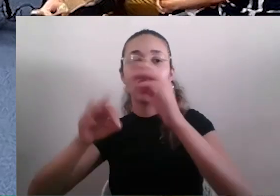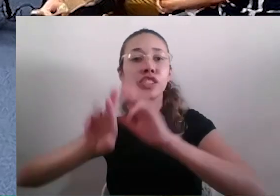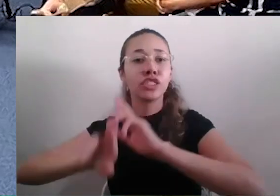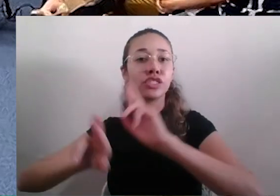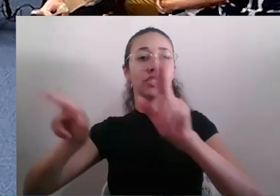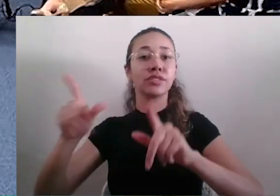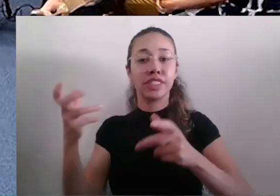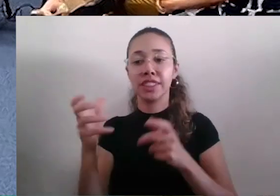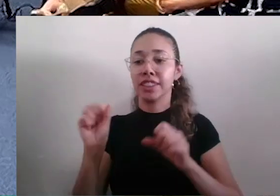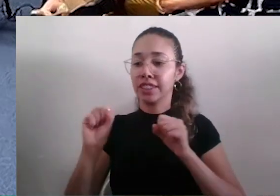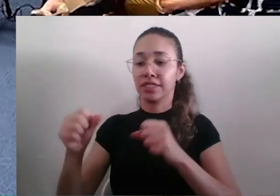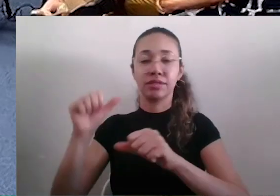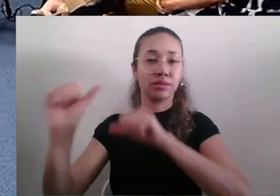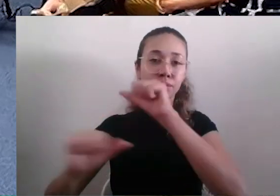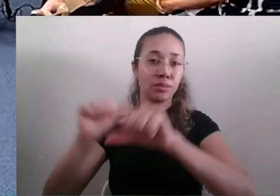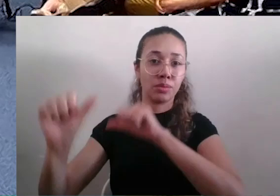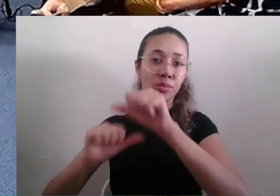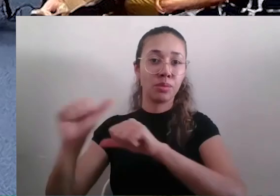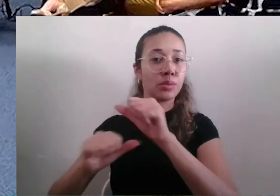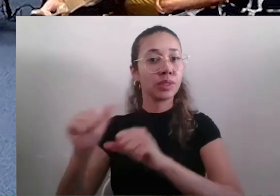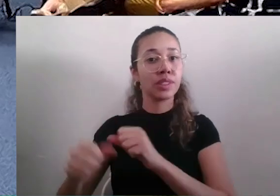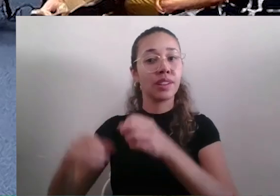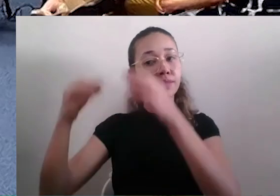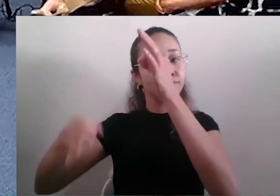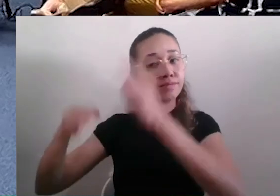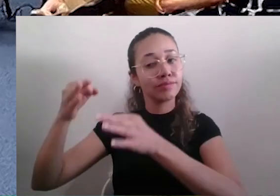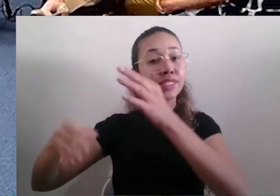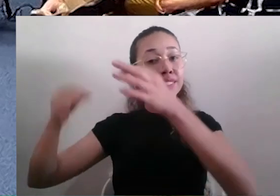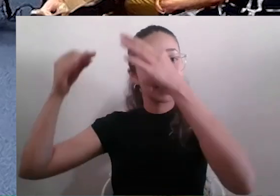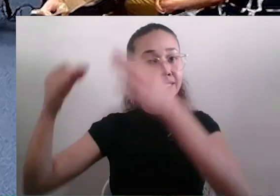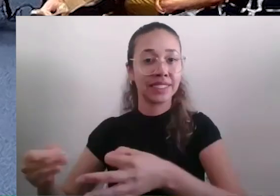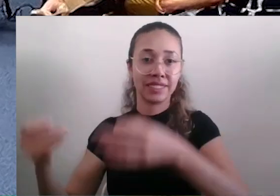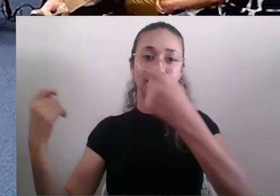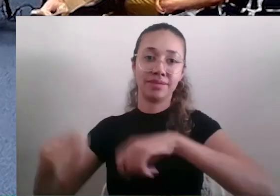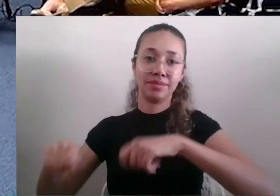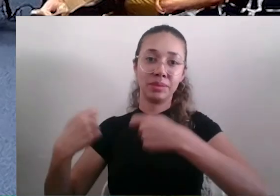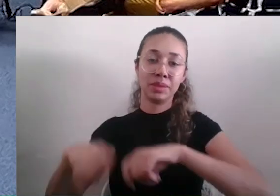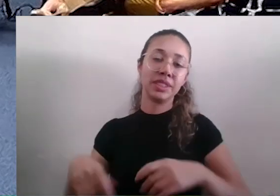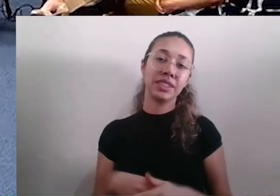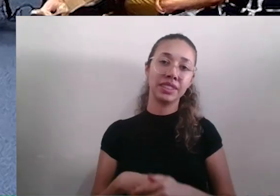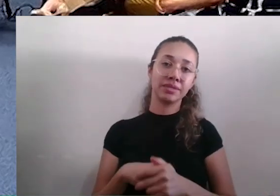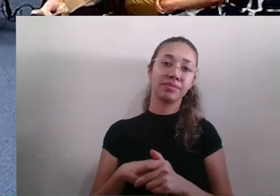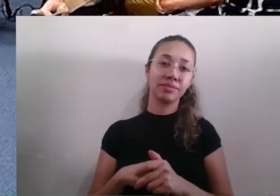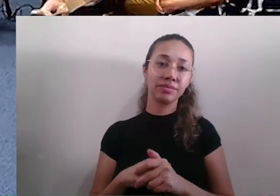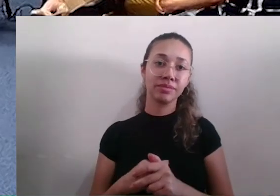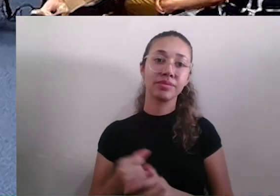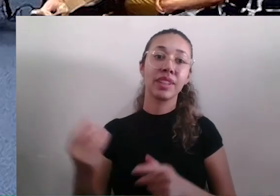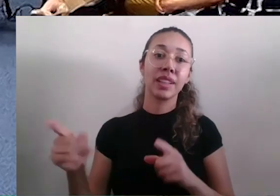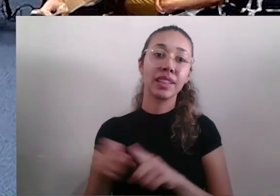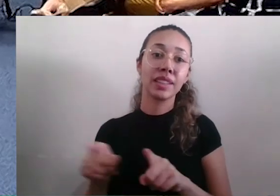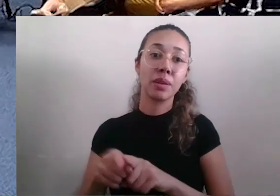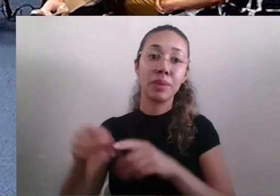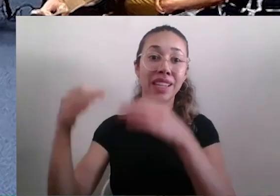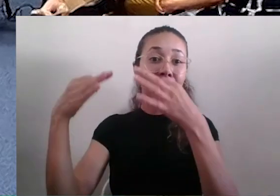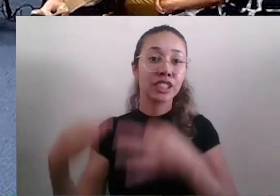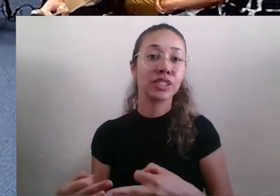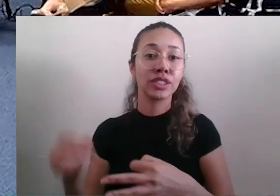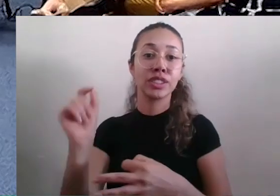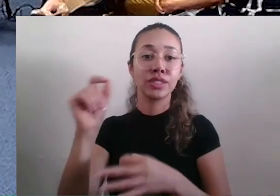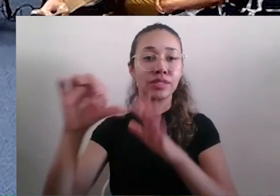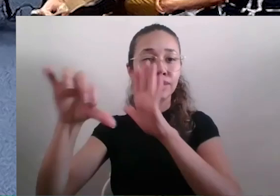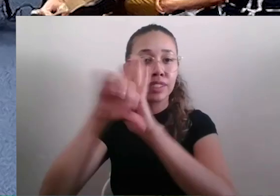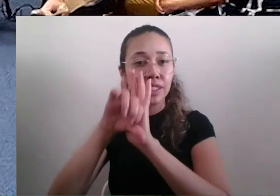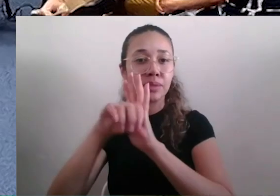tentando mudar por um caminho de justiça restaurativa por outros caminhos tentando melhorar a questão da justiça eh criminal no